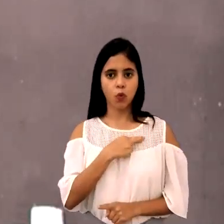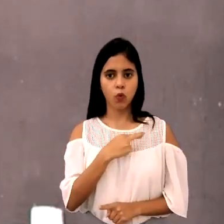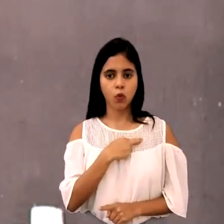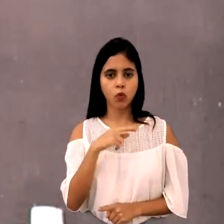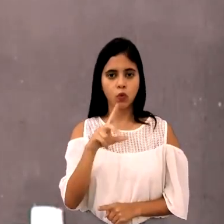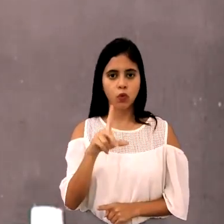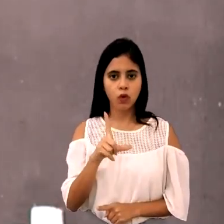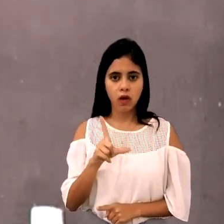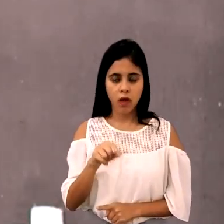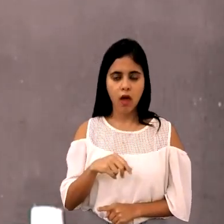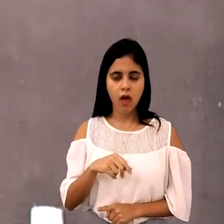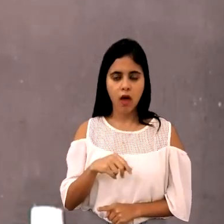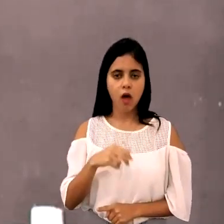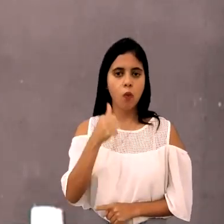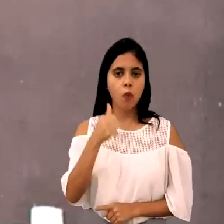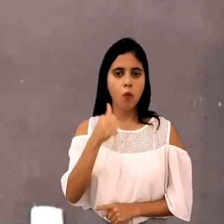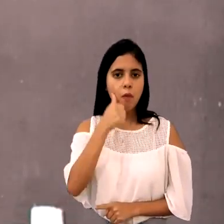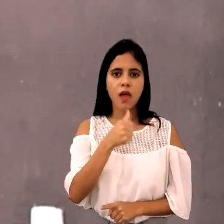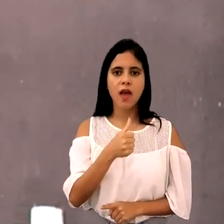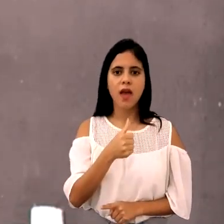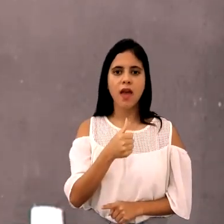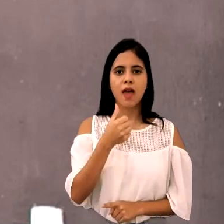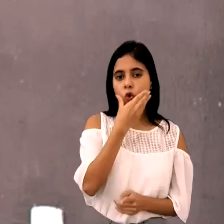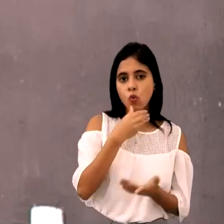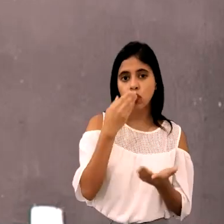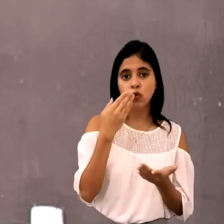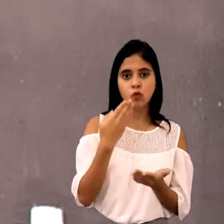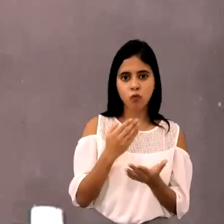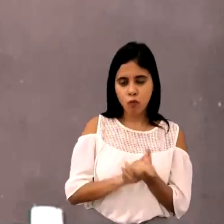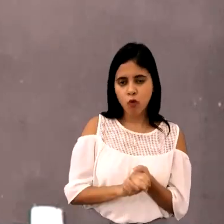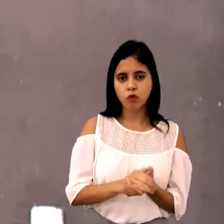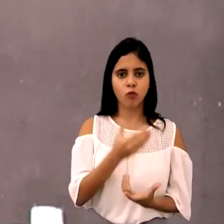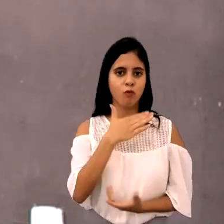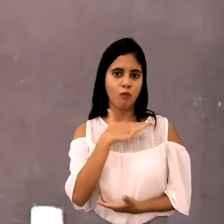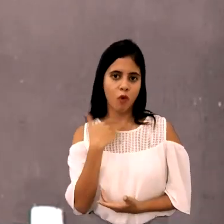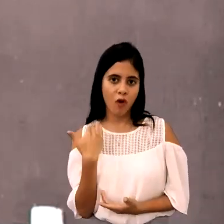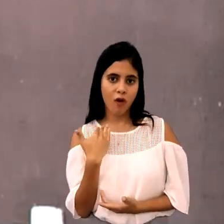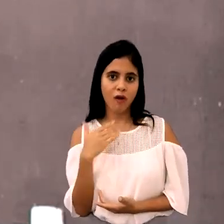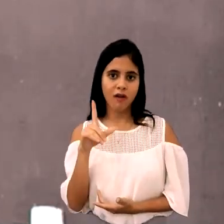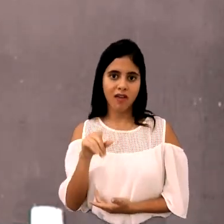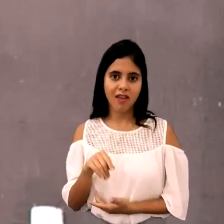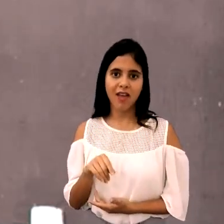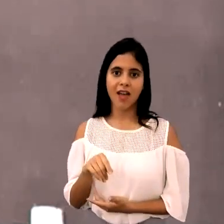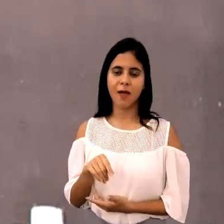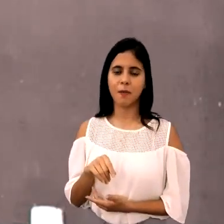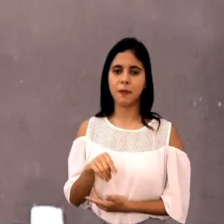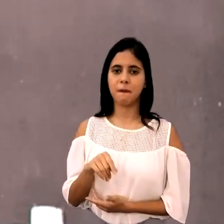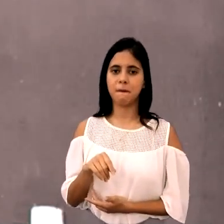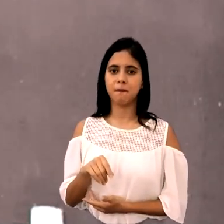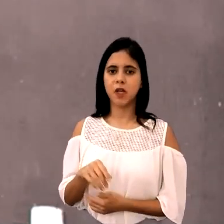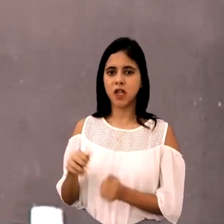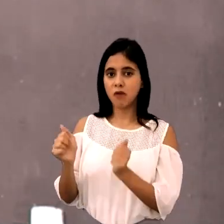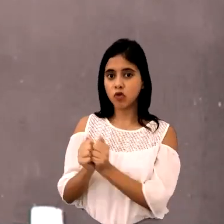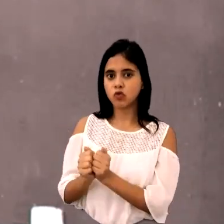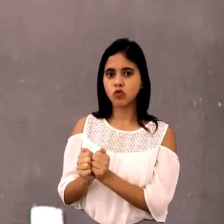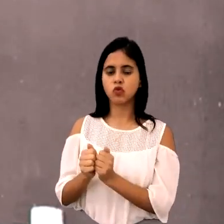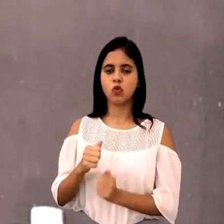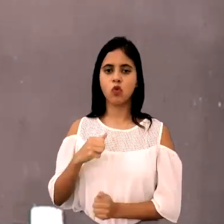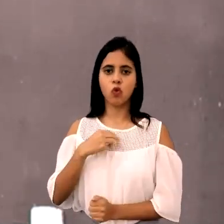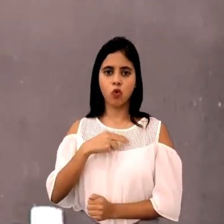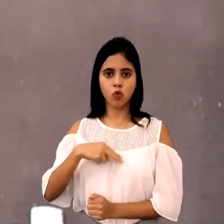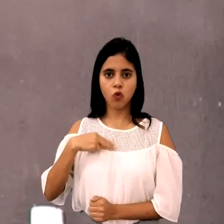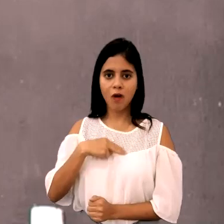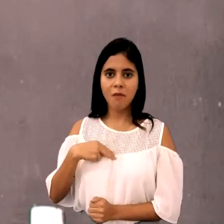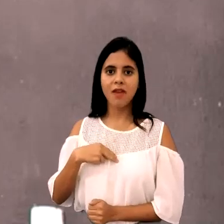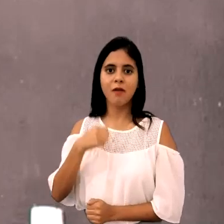Ruth era uma mulher viúva. Uma mulher viúva, nora de outra mulher viúva. Em um